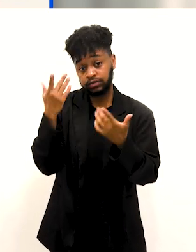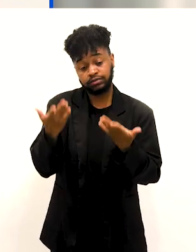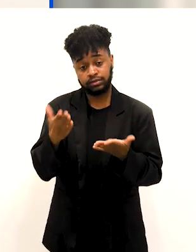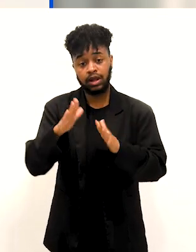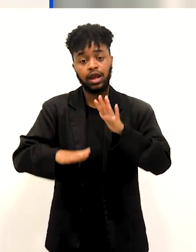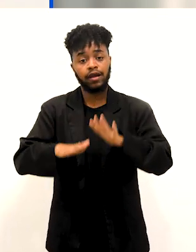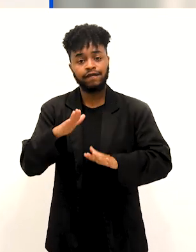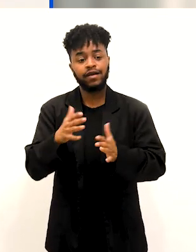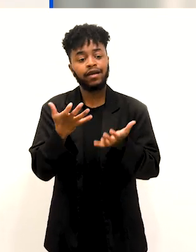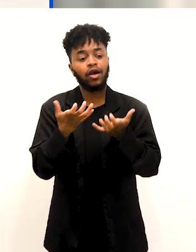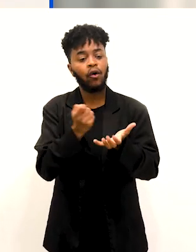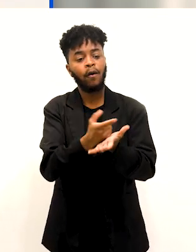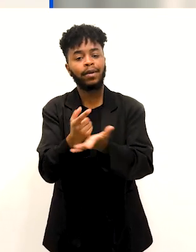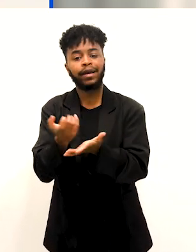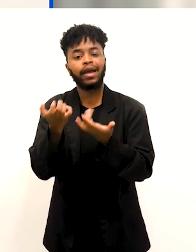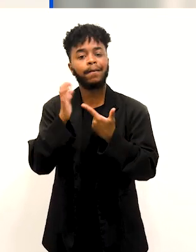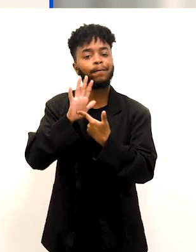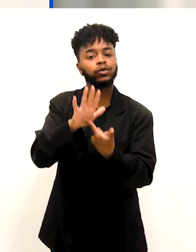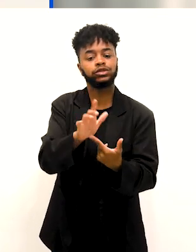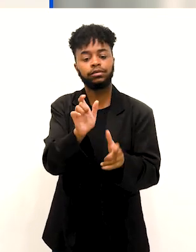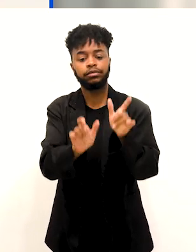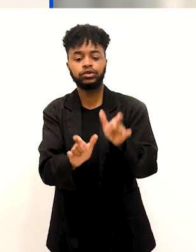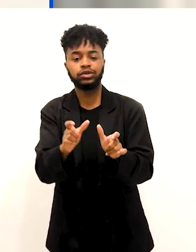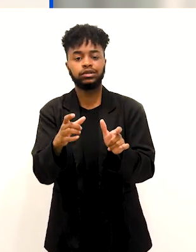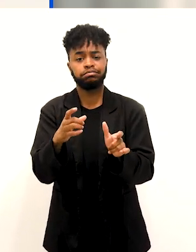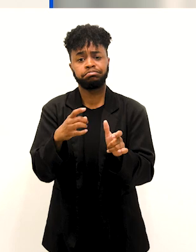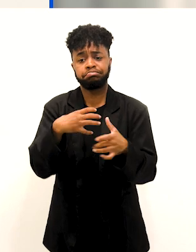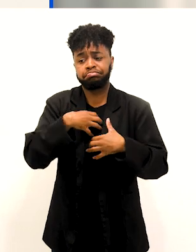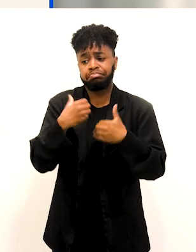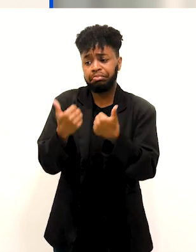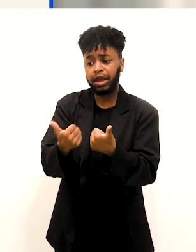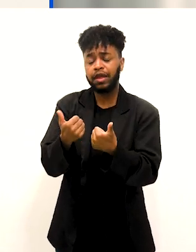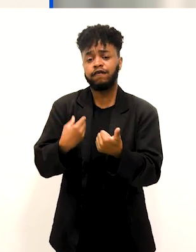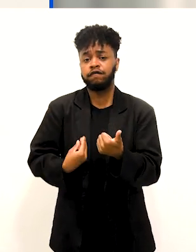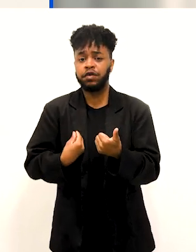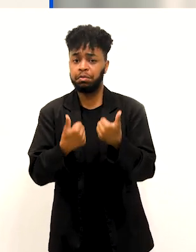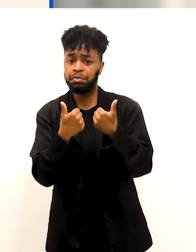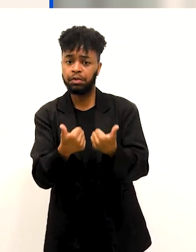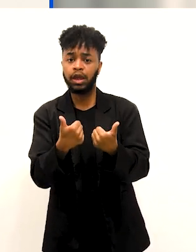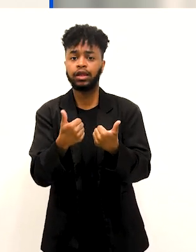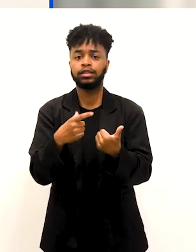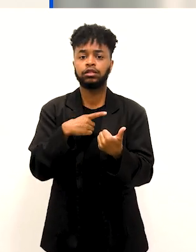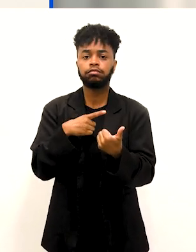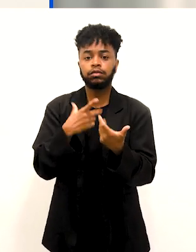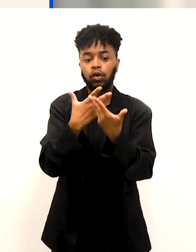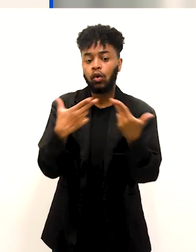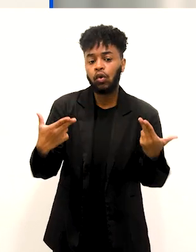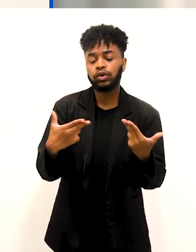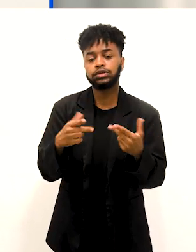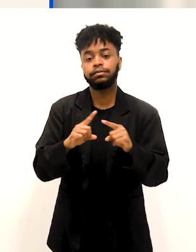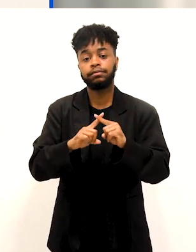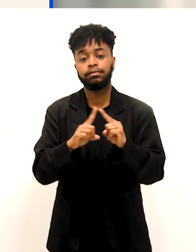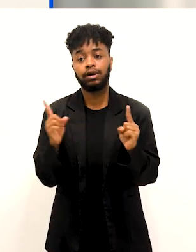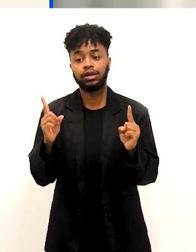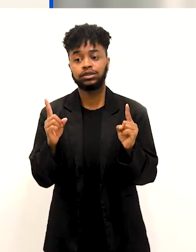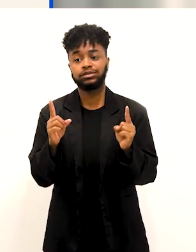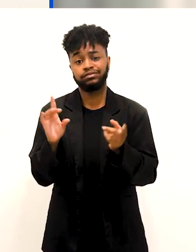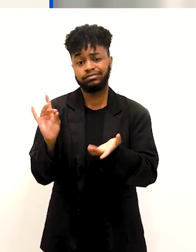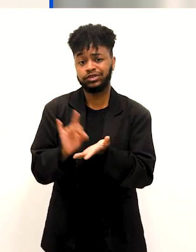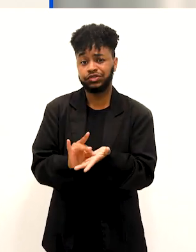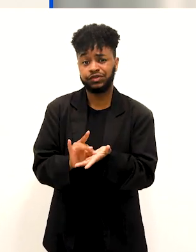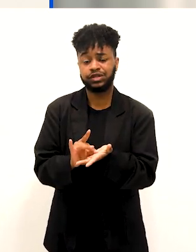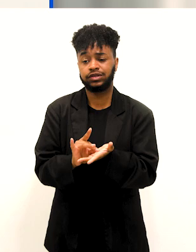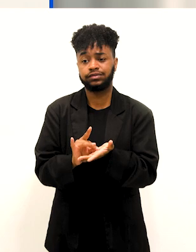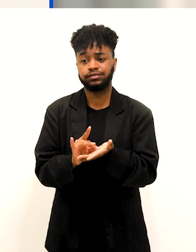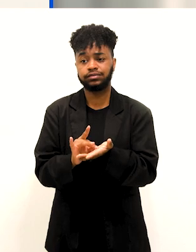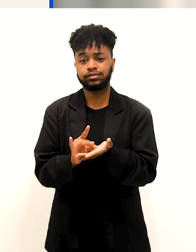E a gente acaba consumindo para ostentar e para mostrar aos outros que nós estamos bem, que nós estamos indo de vento em popa, que nós somos prósperos, né? Então,